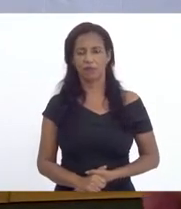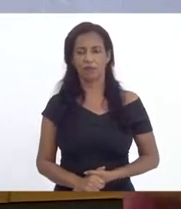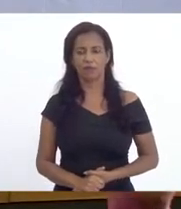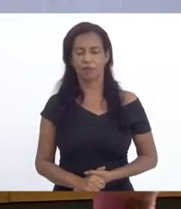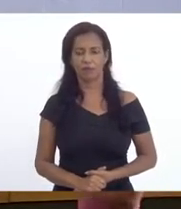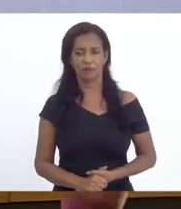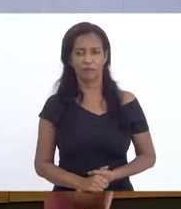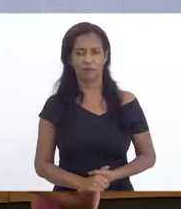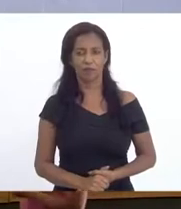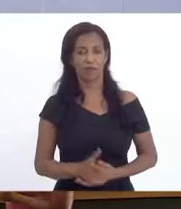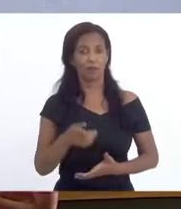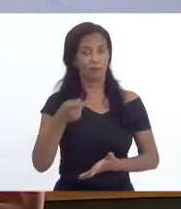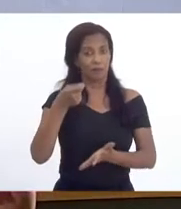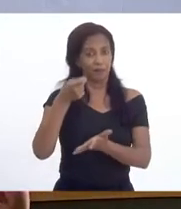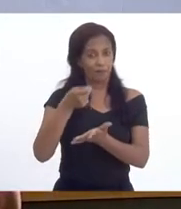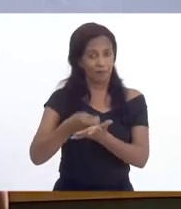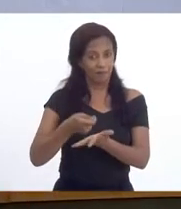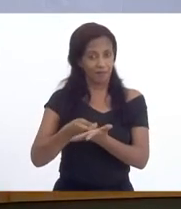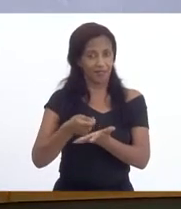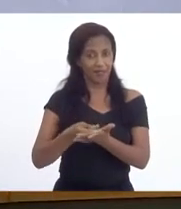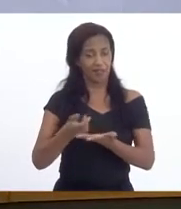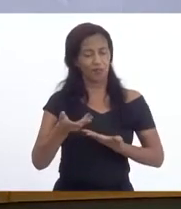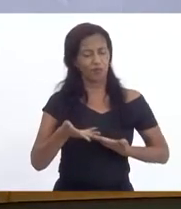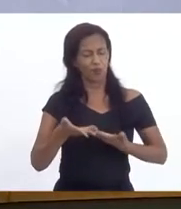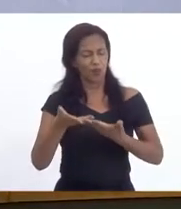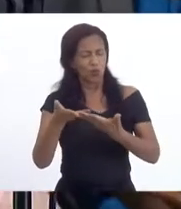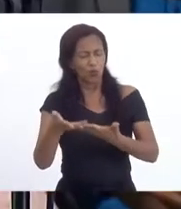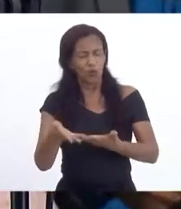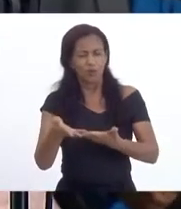Olha, para garantir que você é convidado para um evento tão